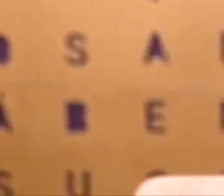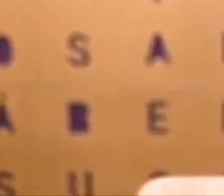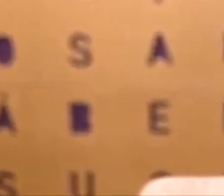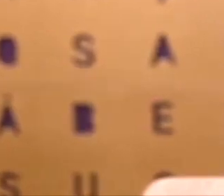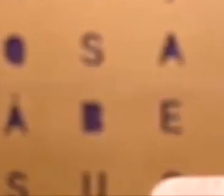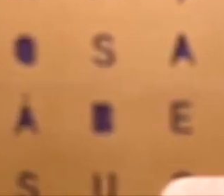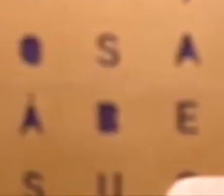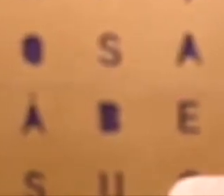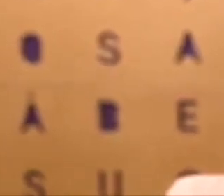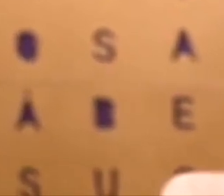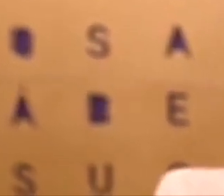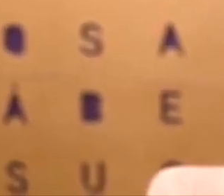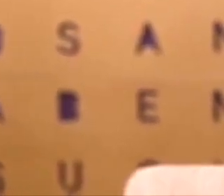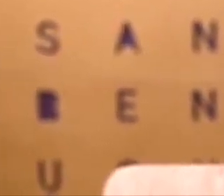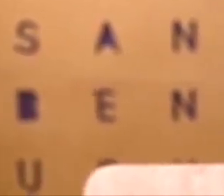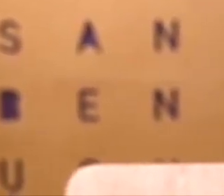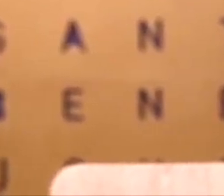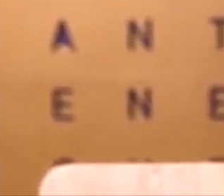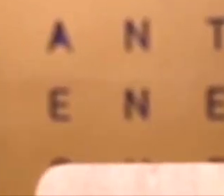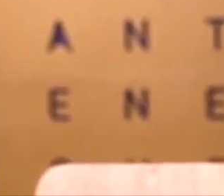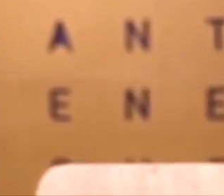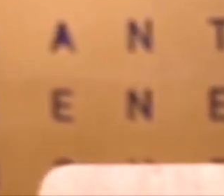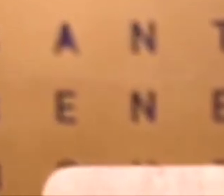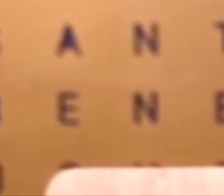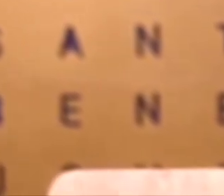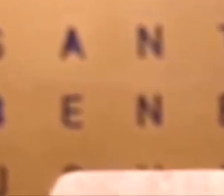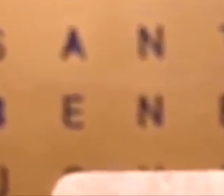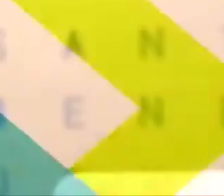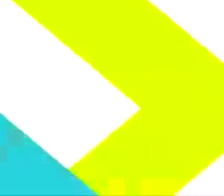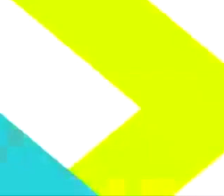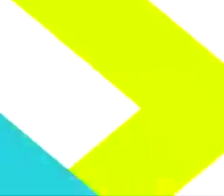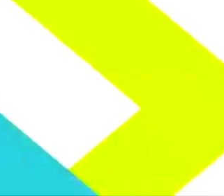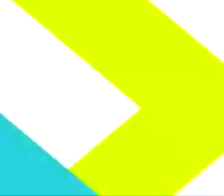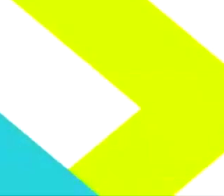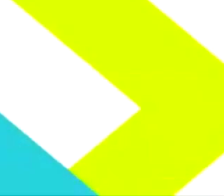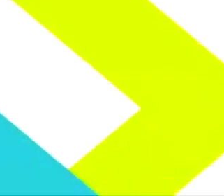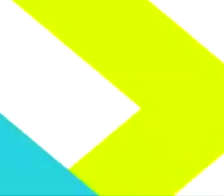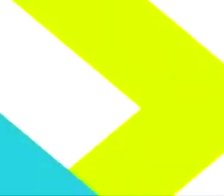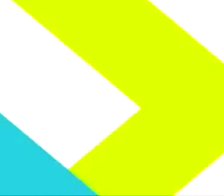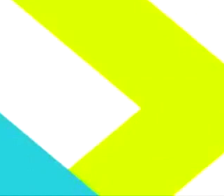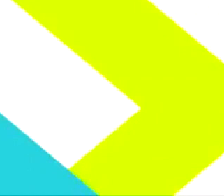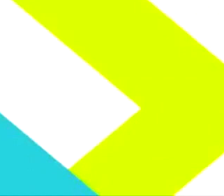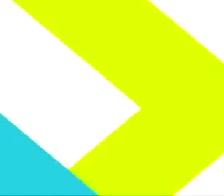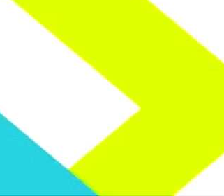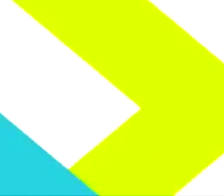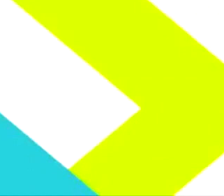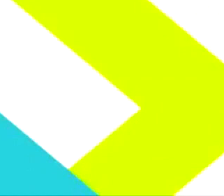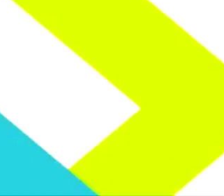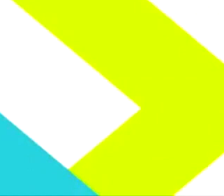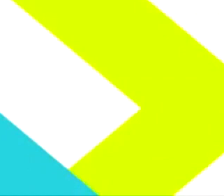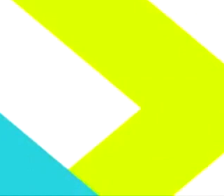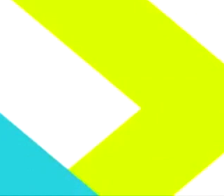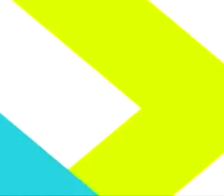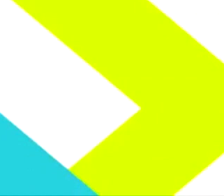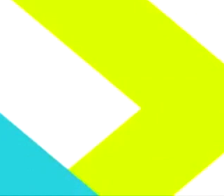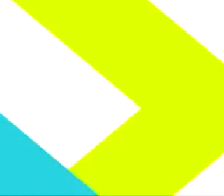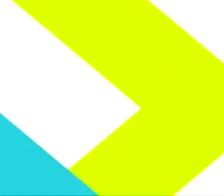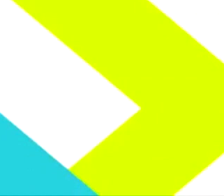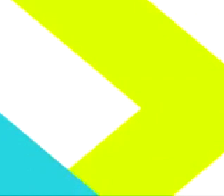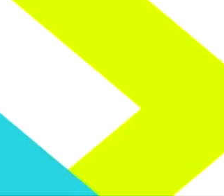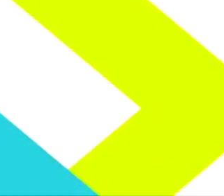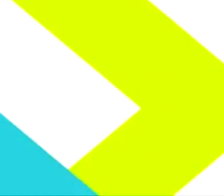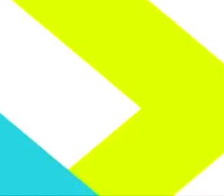Bom, a agricultura passa por imensos desafios, cada vez maiores, como, por exemplo, a seca, como, por